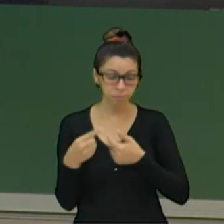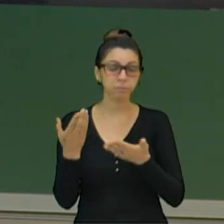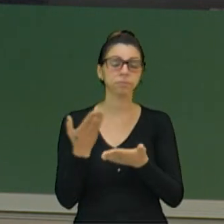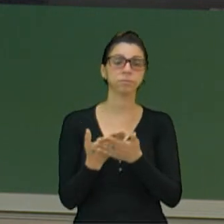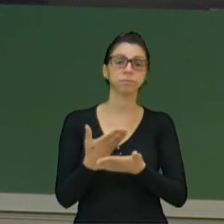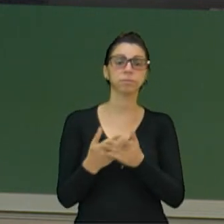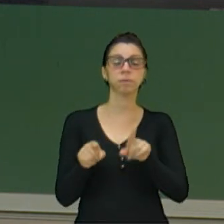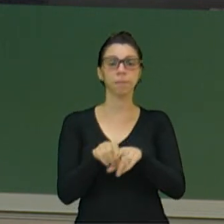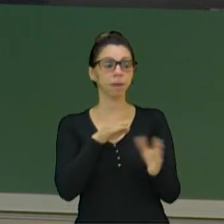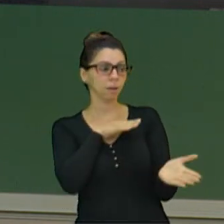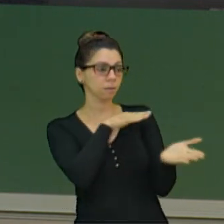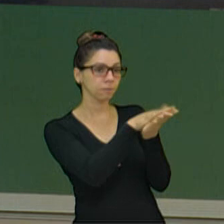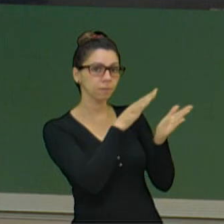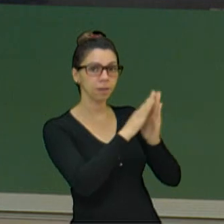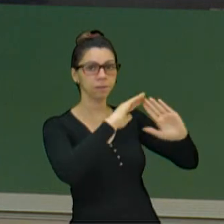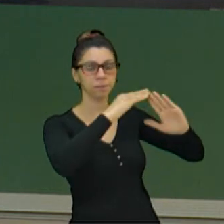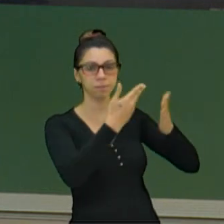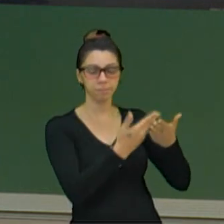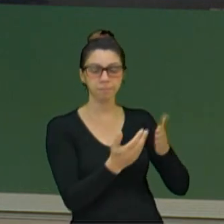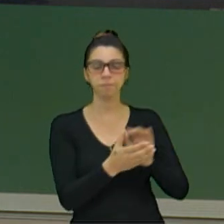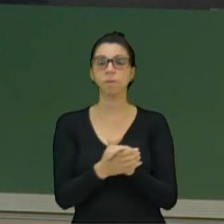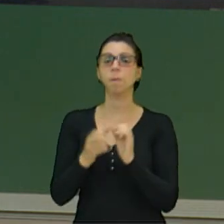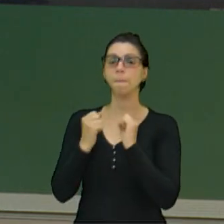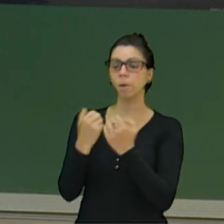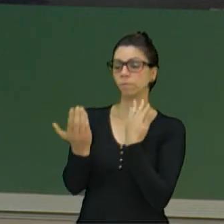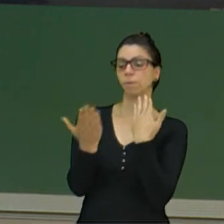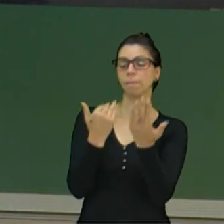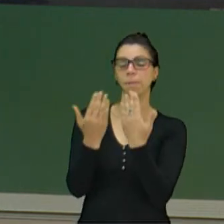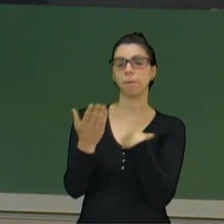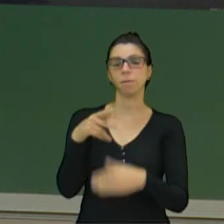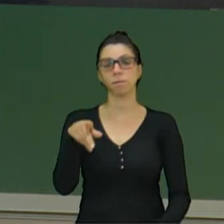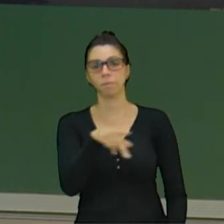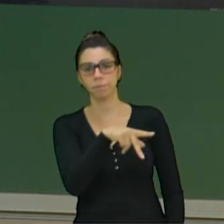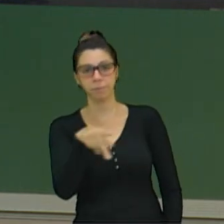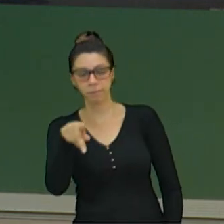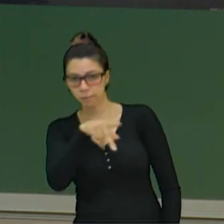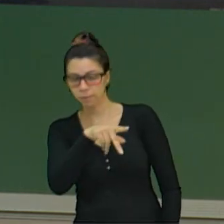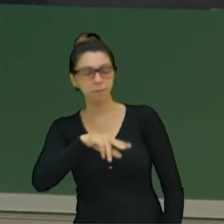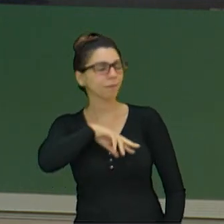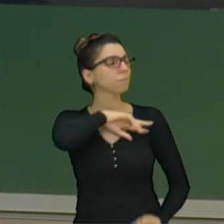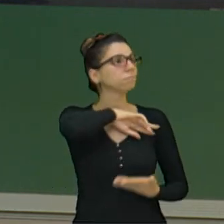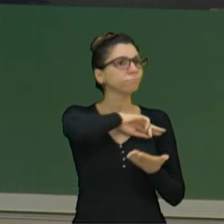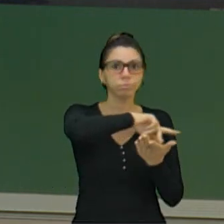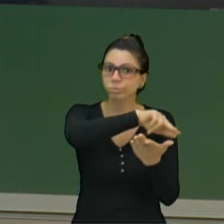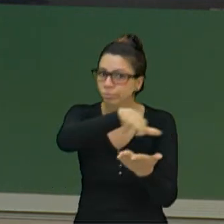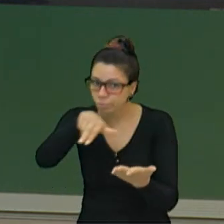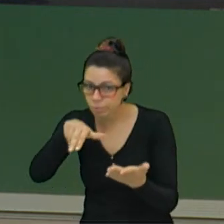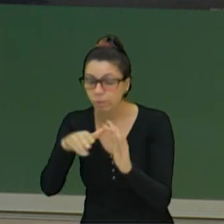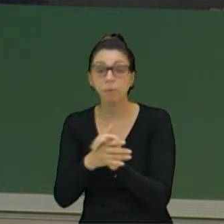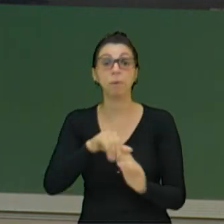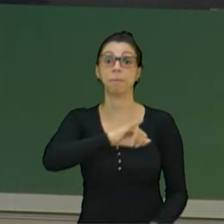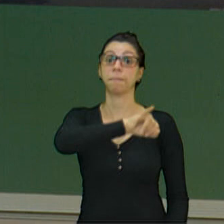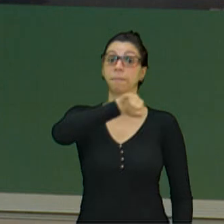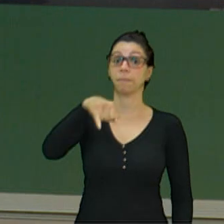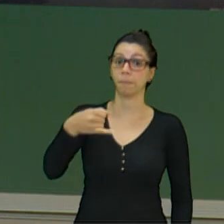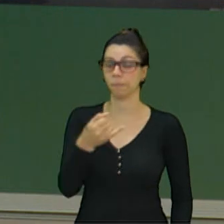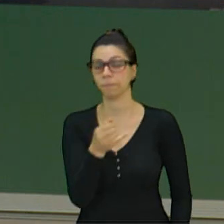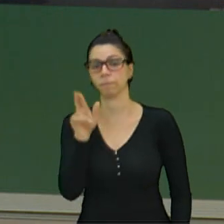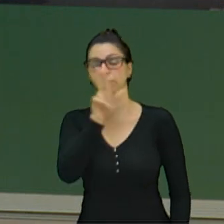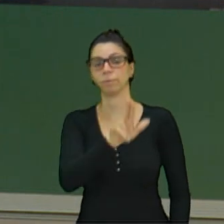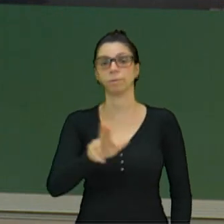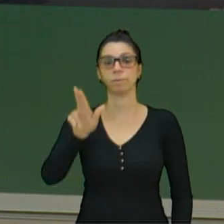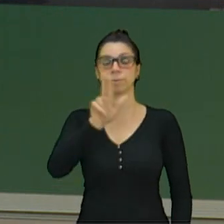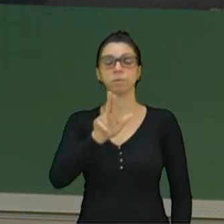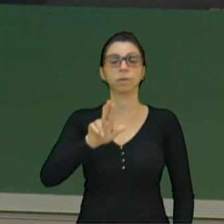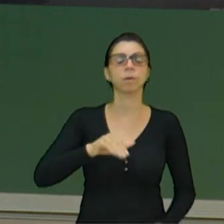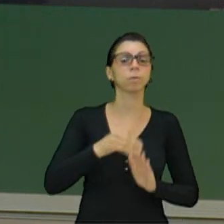atividades impressas nas escolas, você tem como conversar com o seu professor no mural, você tem muito recurso. Então aproveita e utiliza tudo